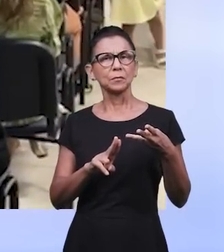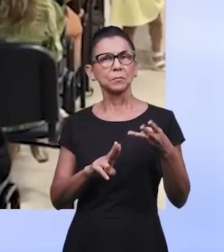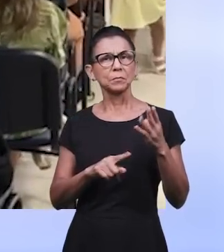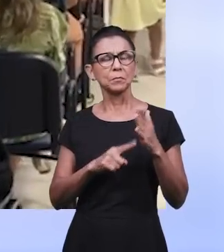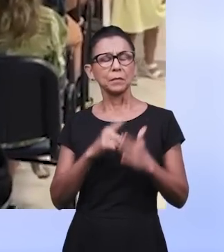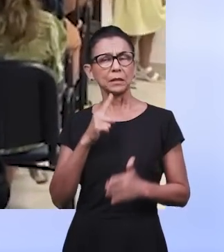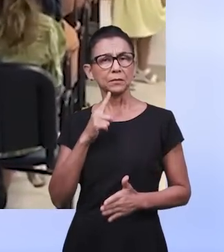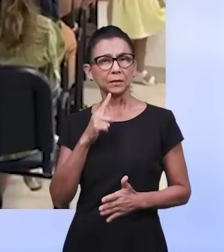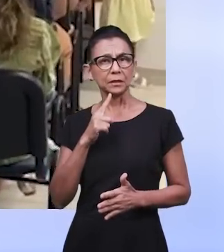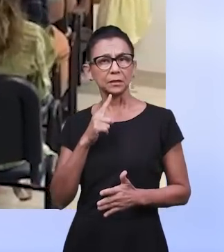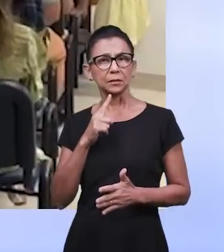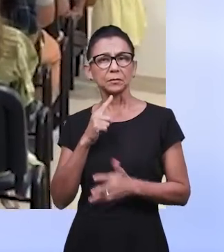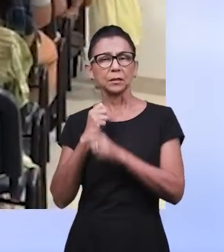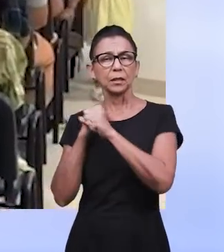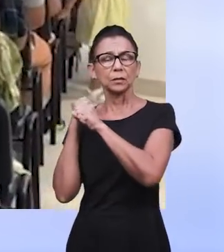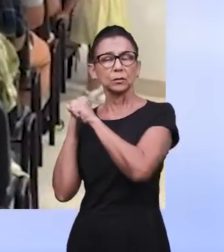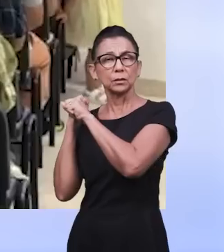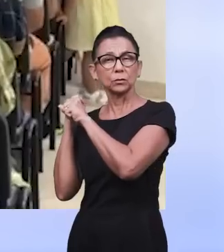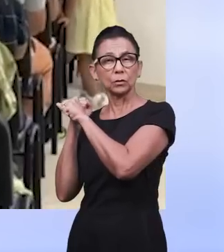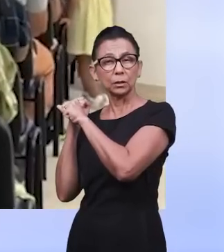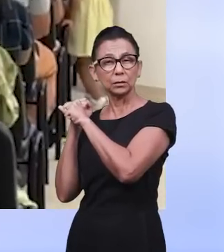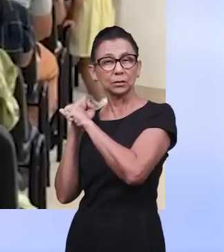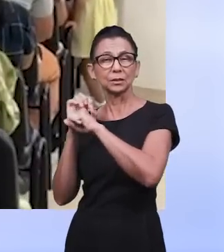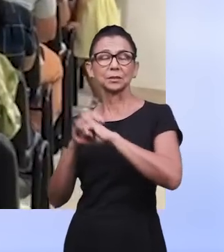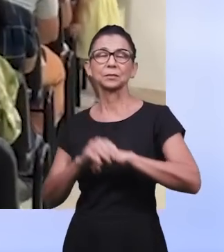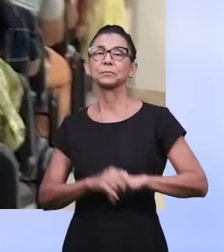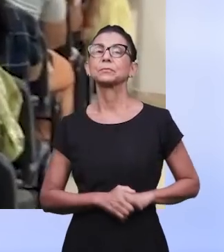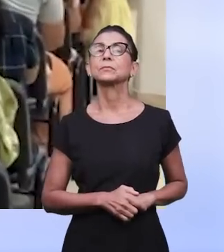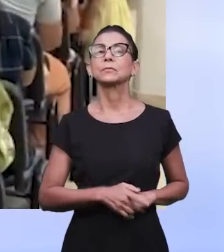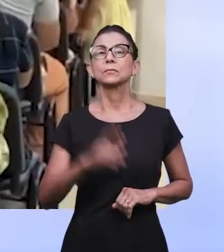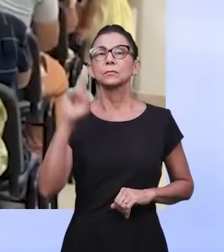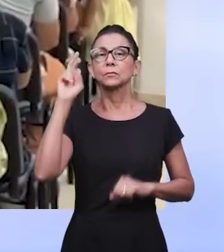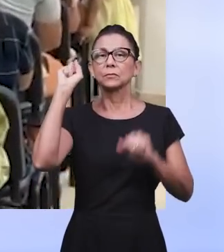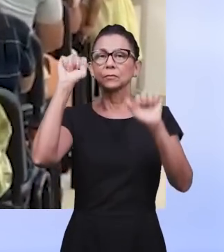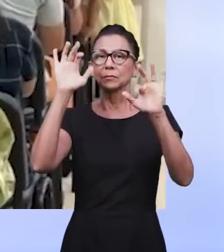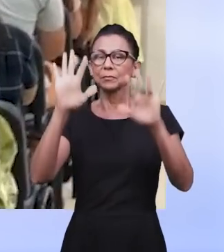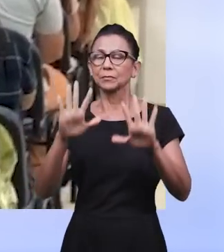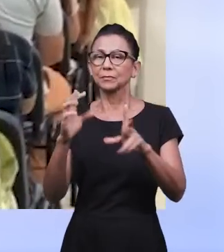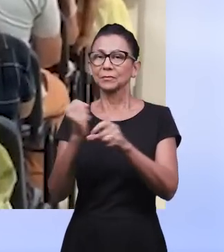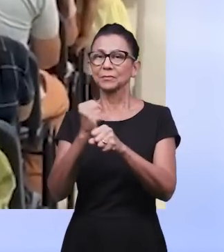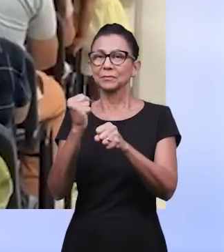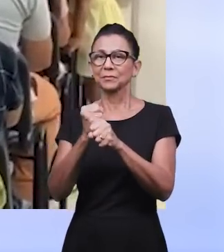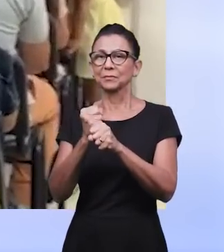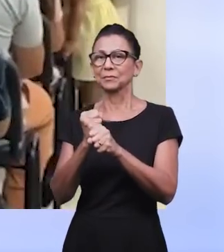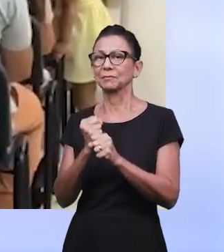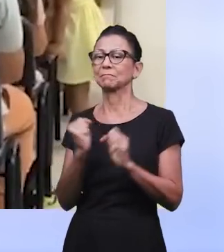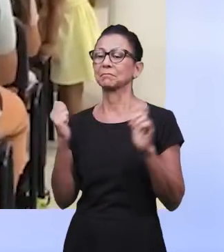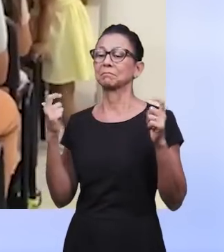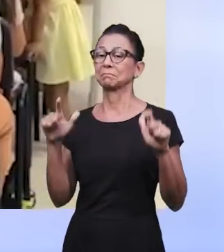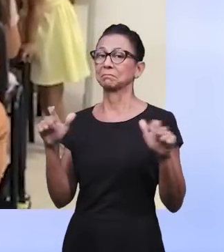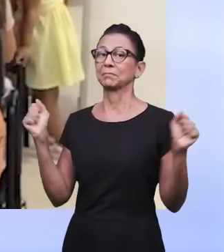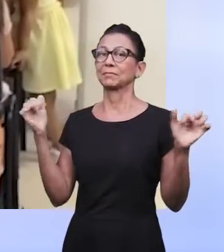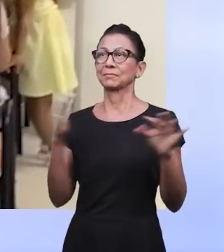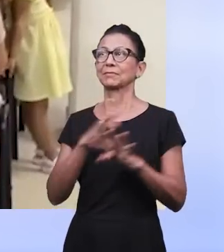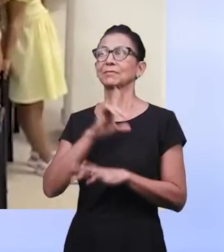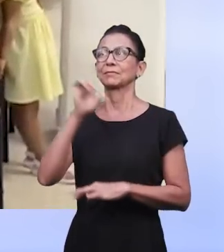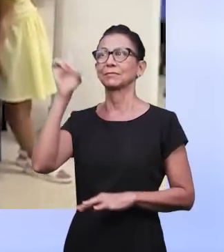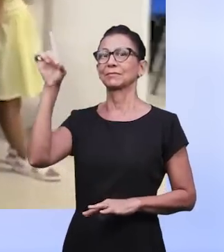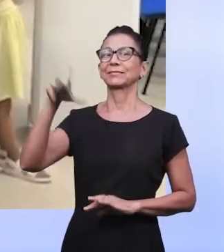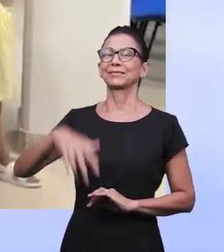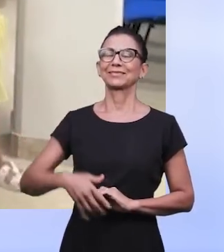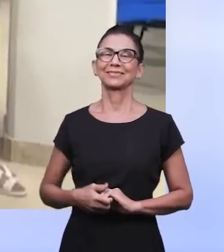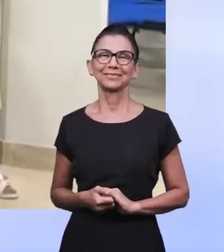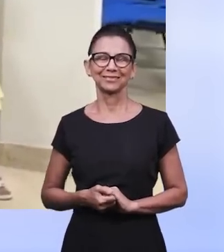muitos anos da igreja de Queluz, e certamente o Senhor irá abençoar ainda mais a sua obra naquele lugar. Glória a